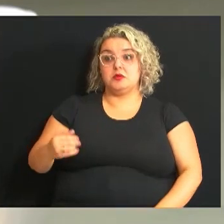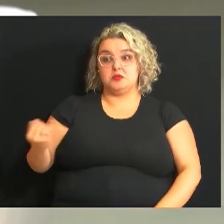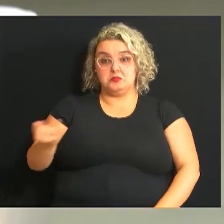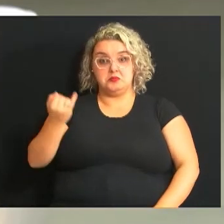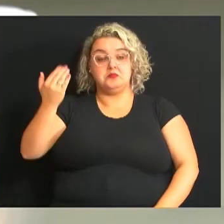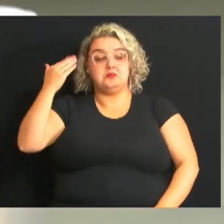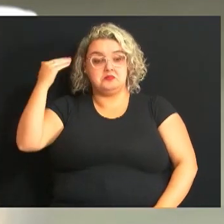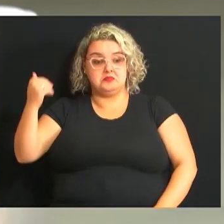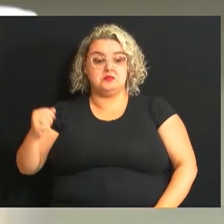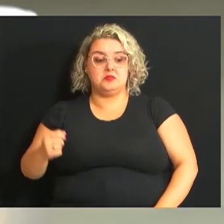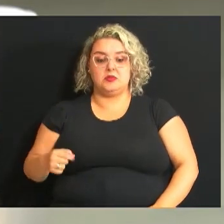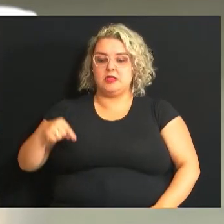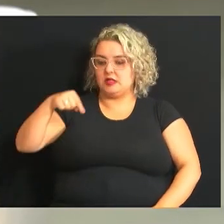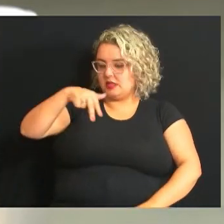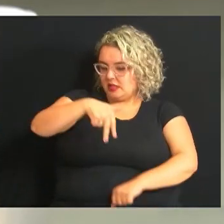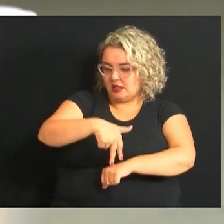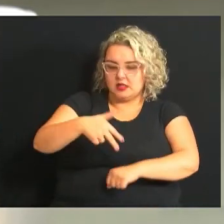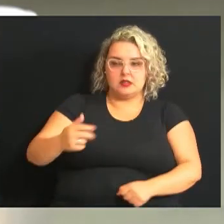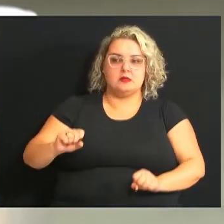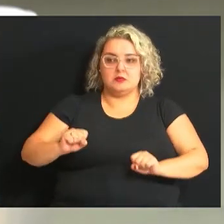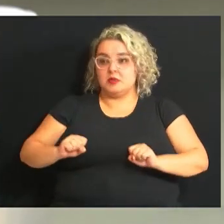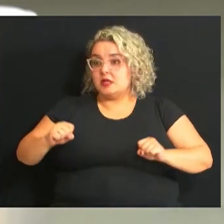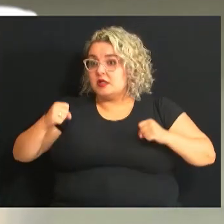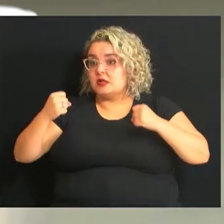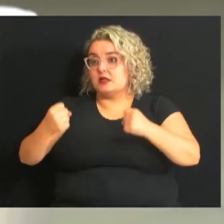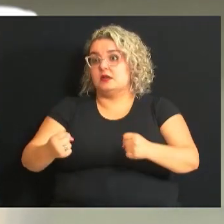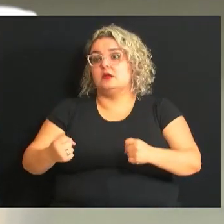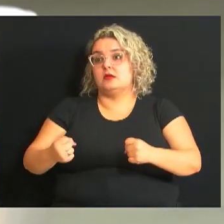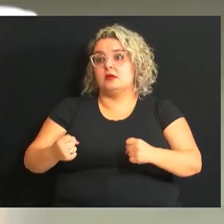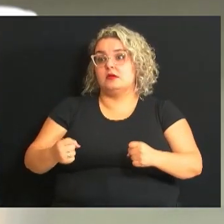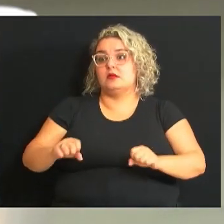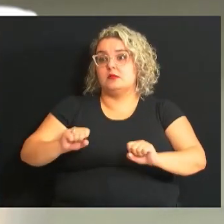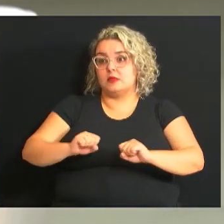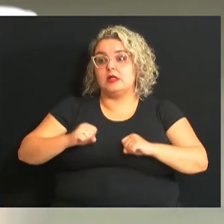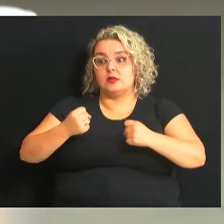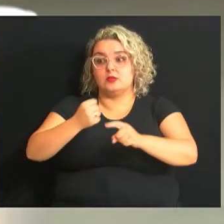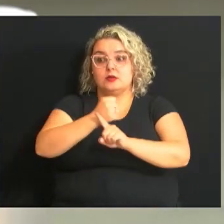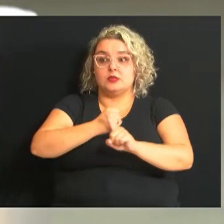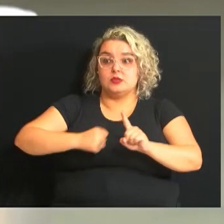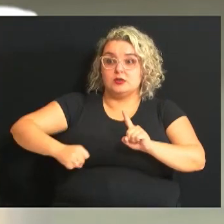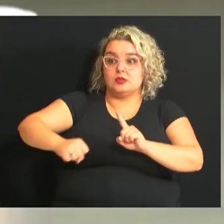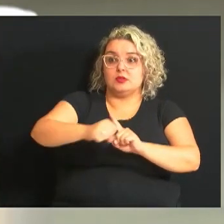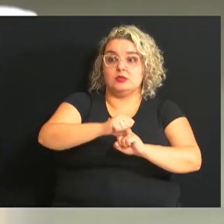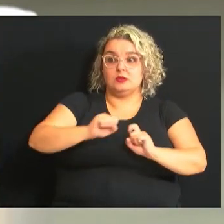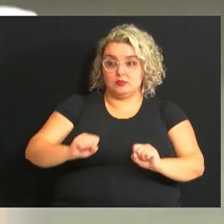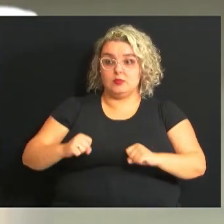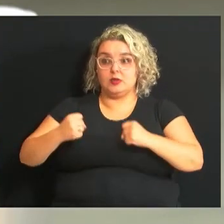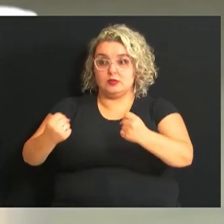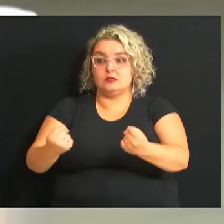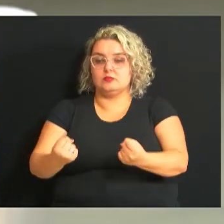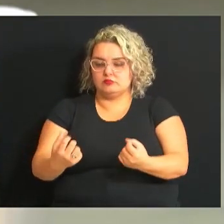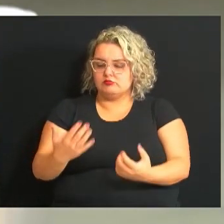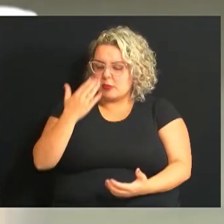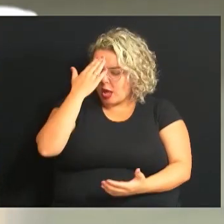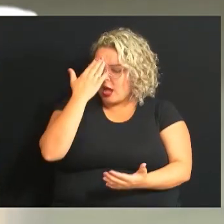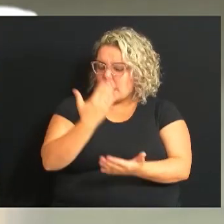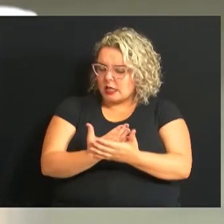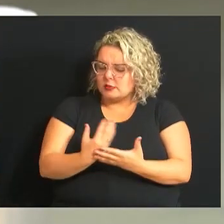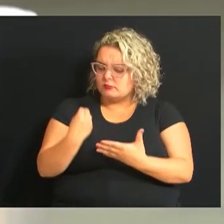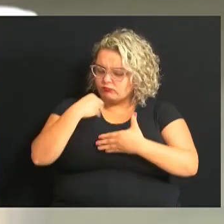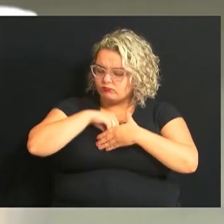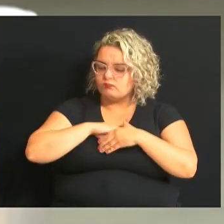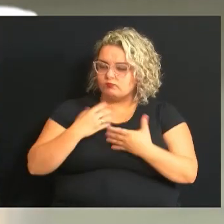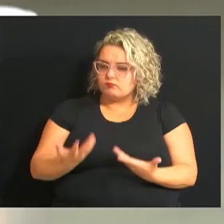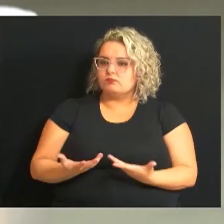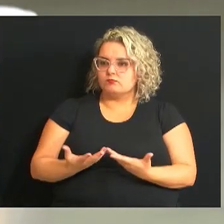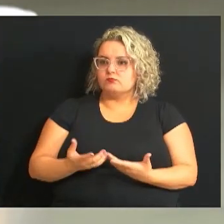luta, engajado na luta pela luta social, por uma luta que corre nas minhas veias. Então, é